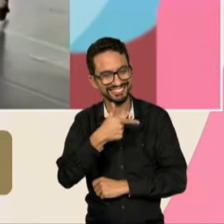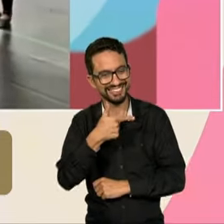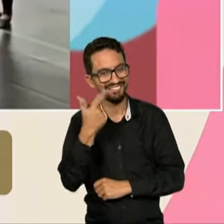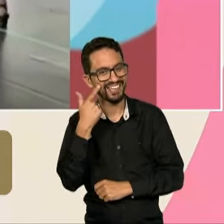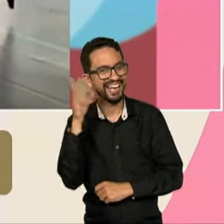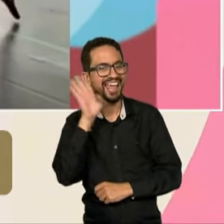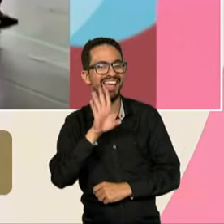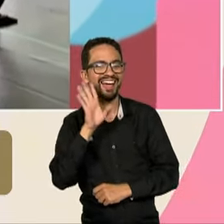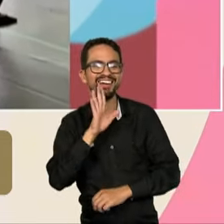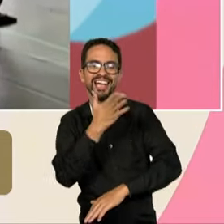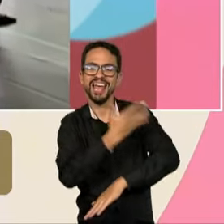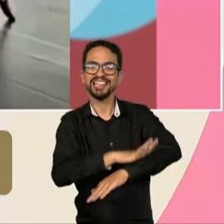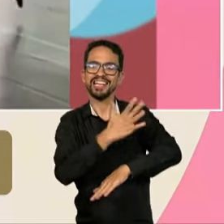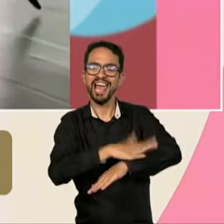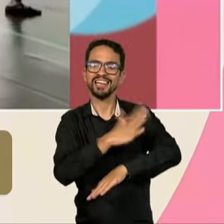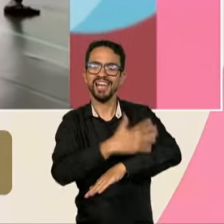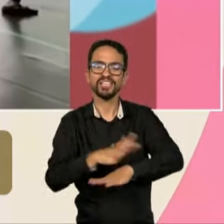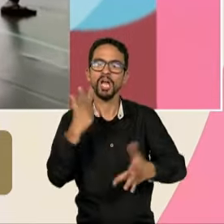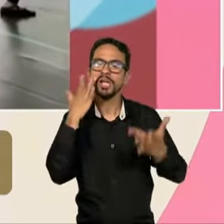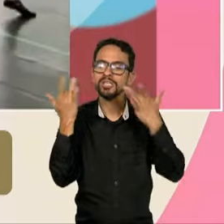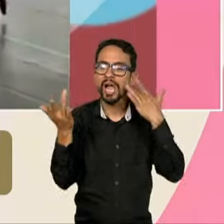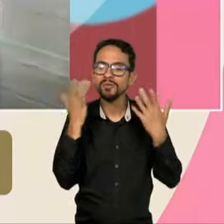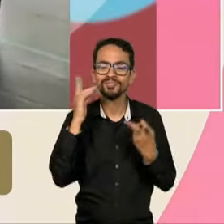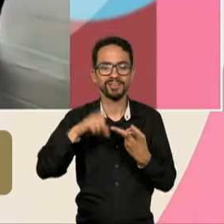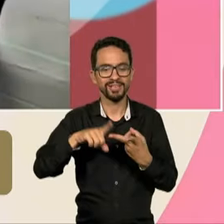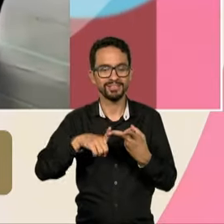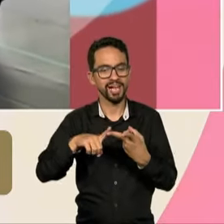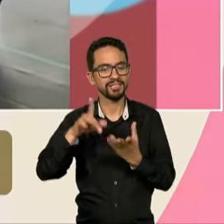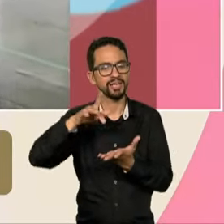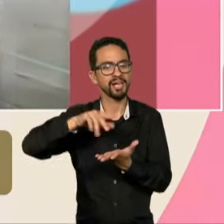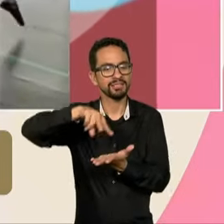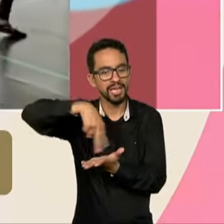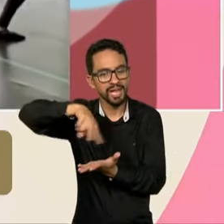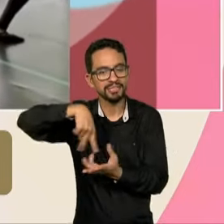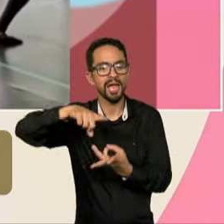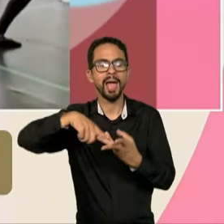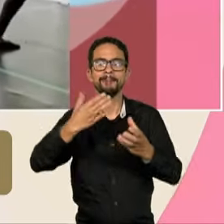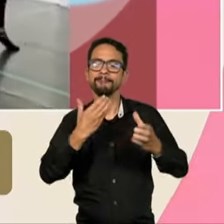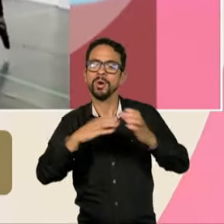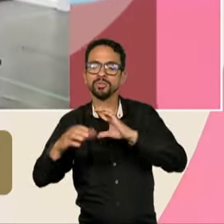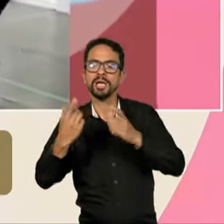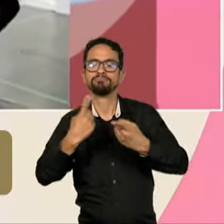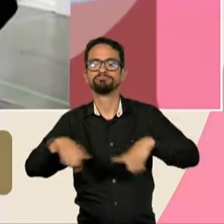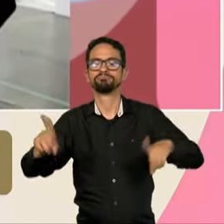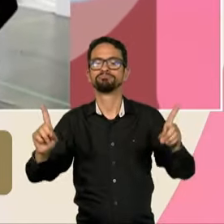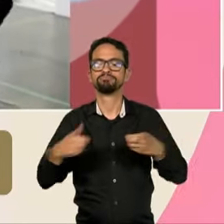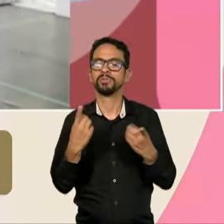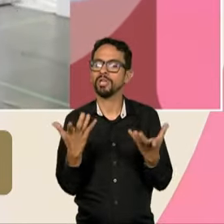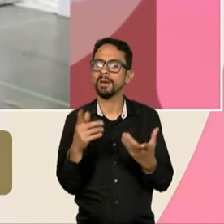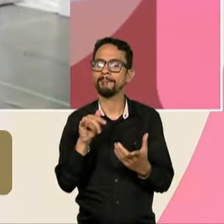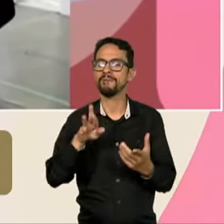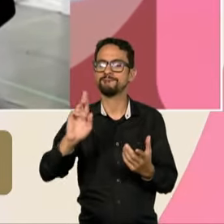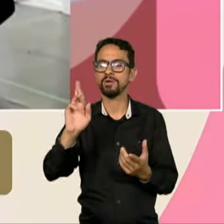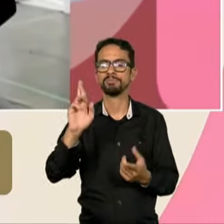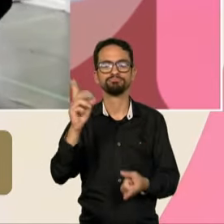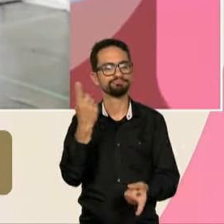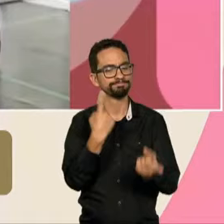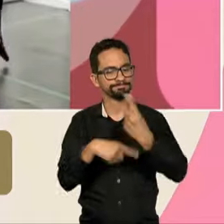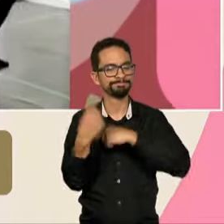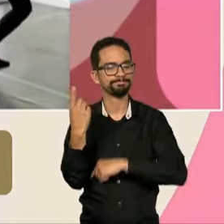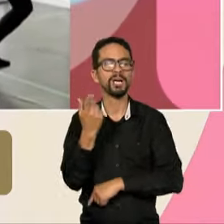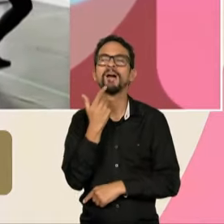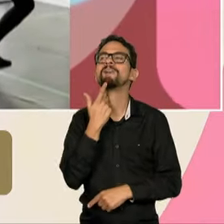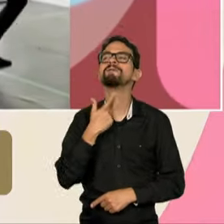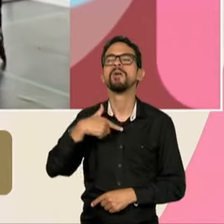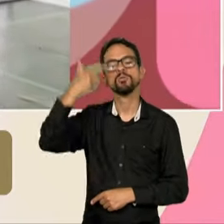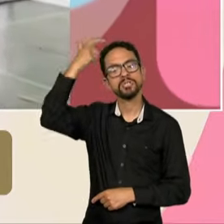bonitinho. Eu fui estudar teatro. Conta, conta. Fui estudar dança, fui estudar música. Eu queria ser um performer. Queria ser... Eu